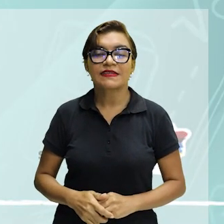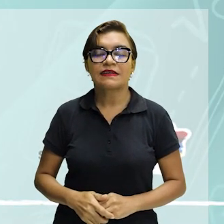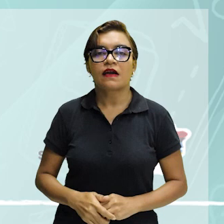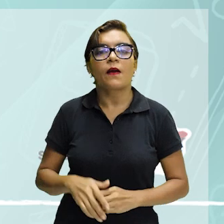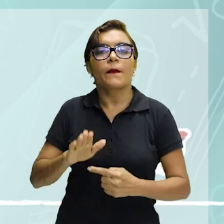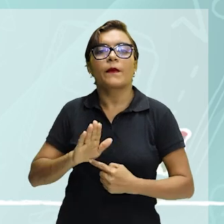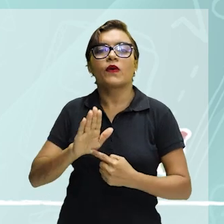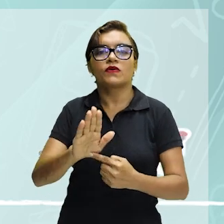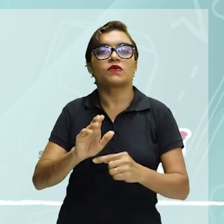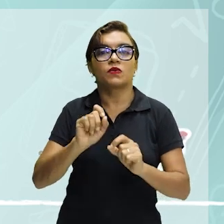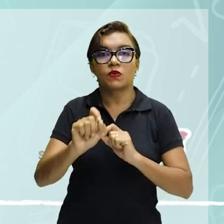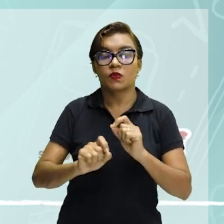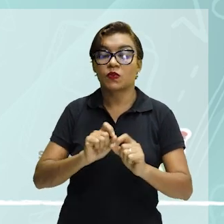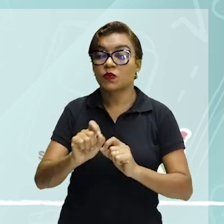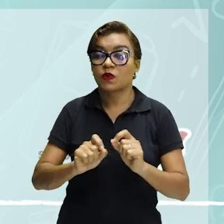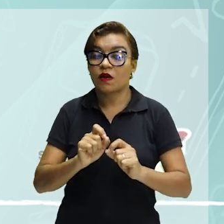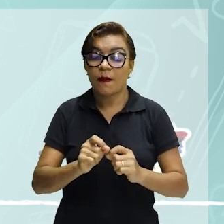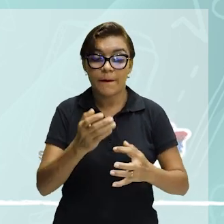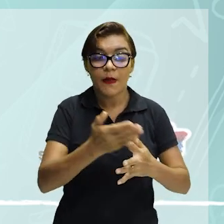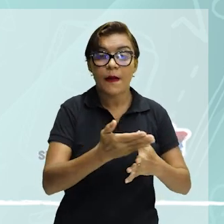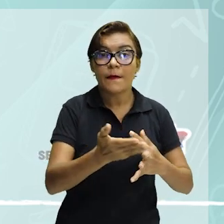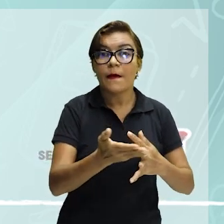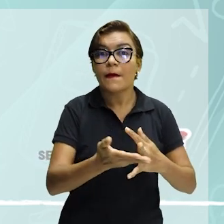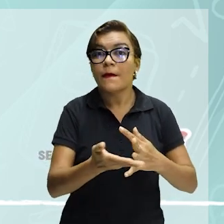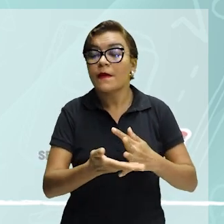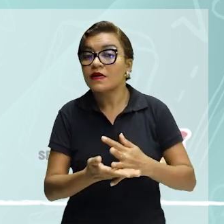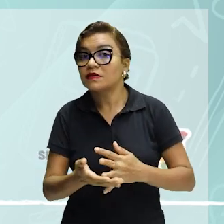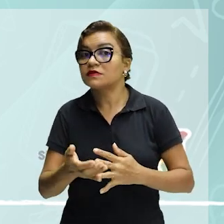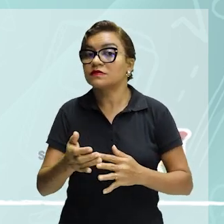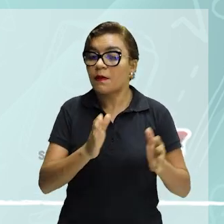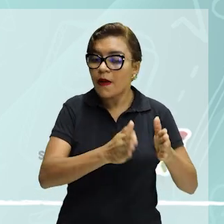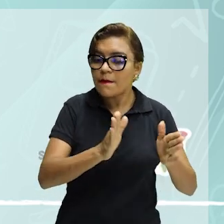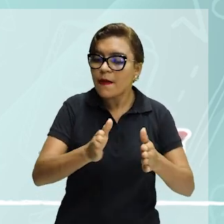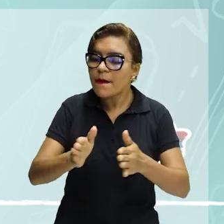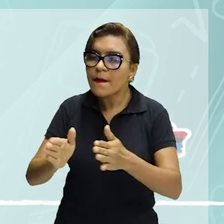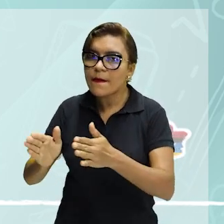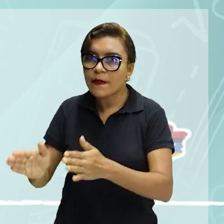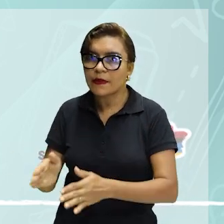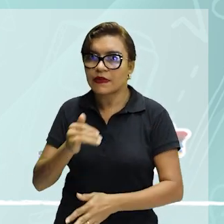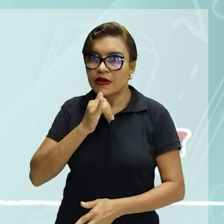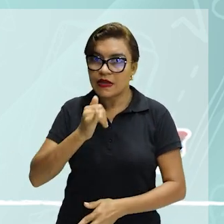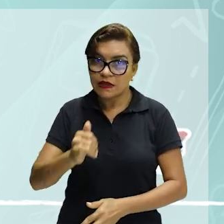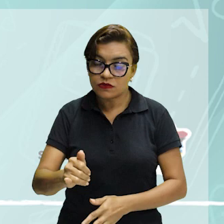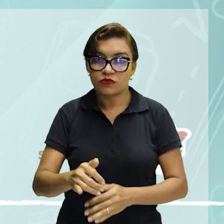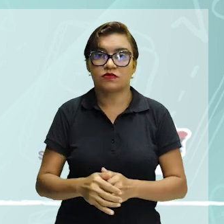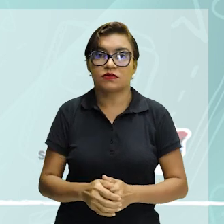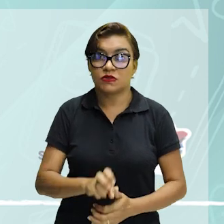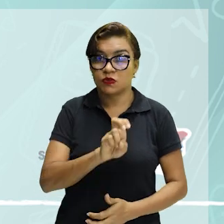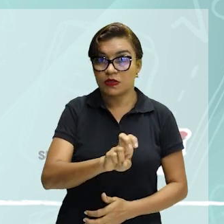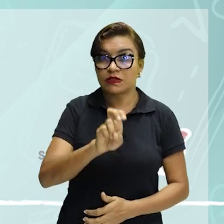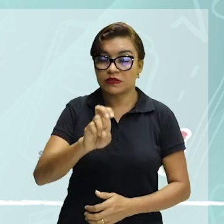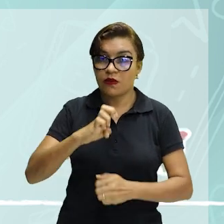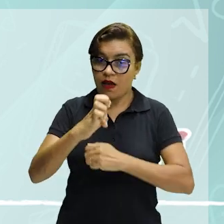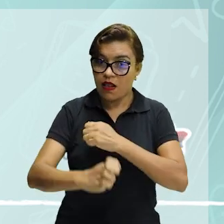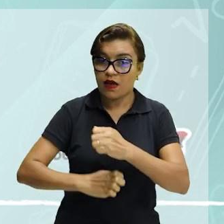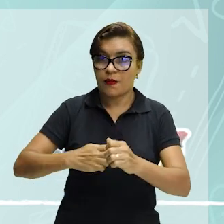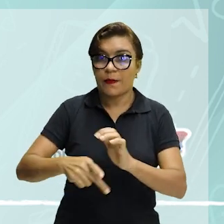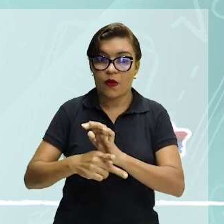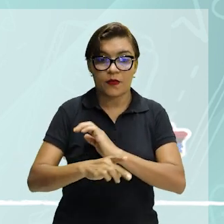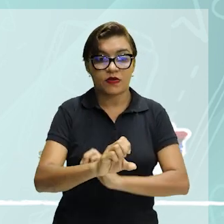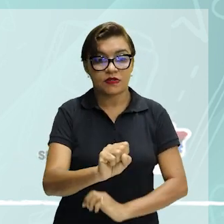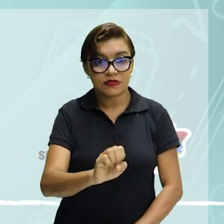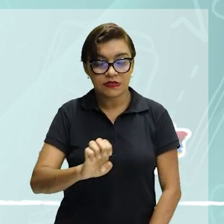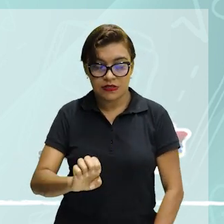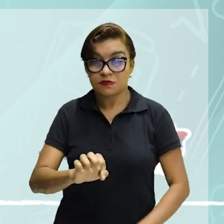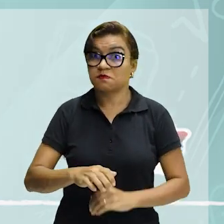para vocês, ó, a sua distribuição eletrônica, né? A distribuição dos 55 elétrons do Césio.